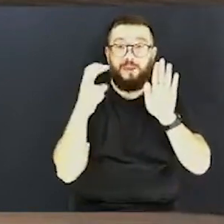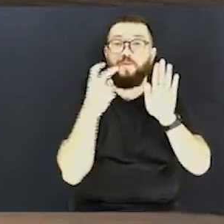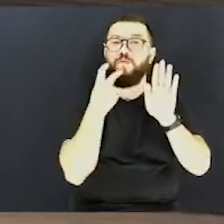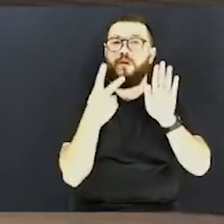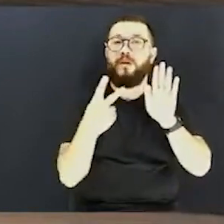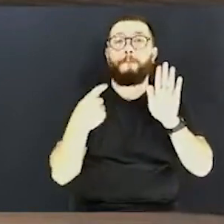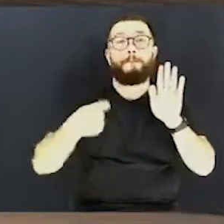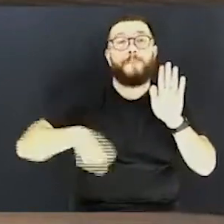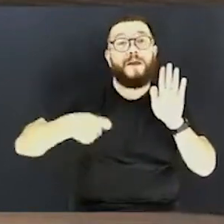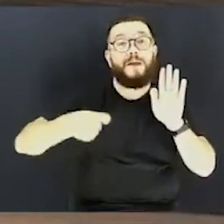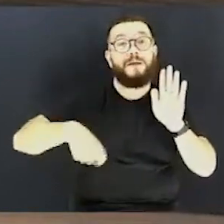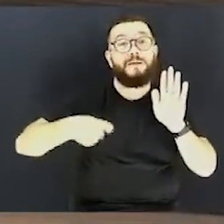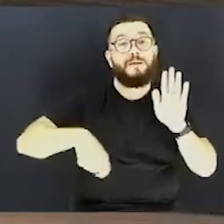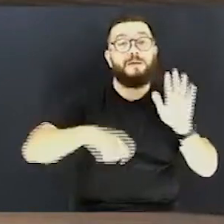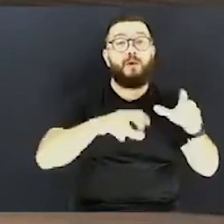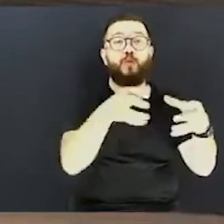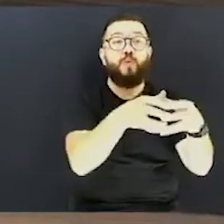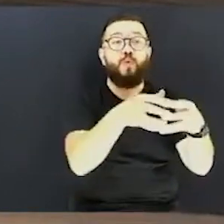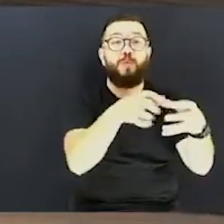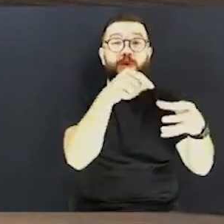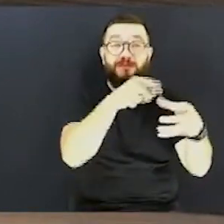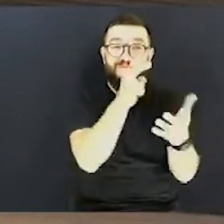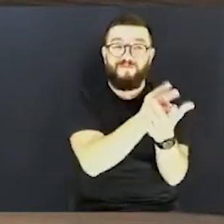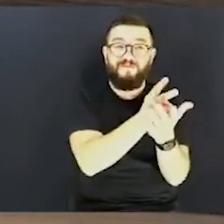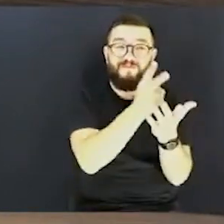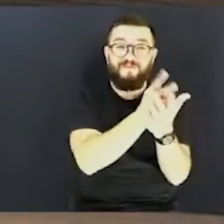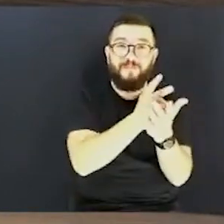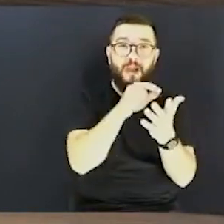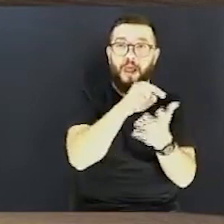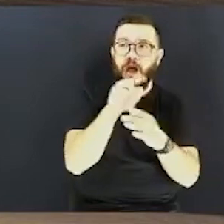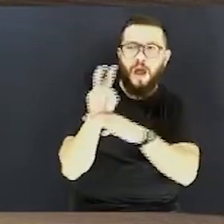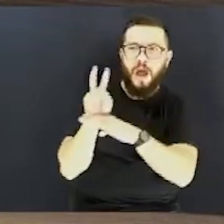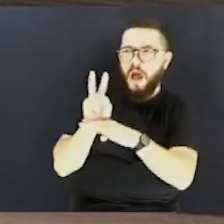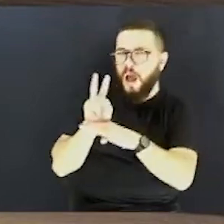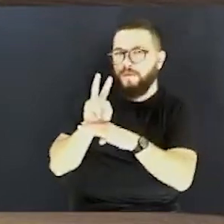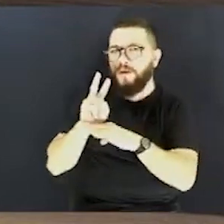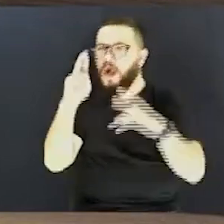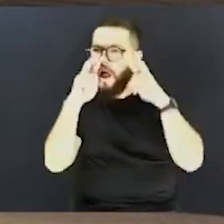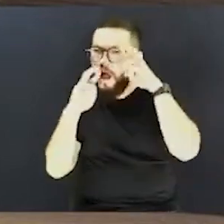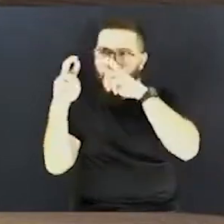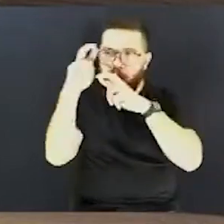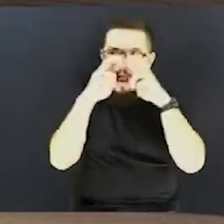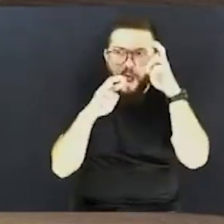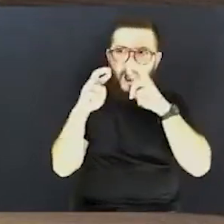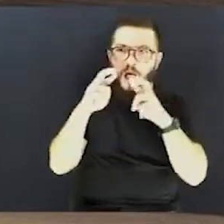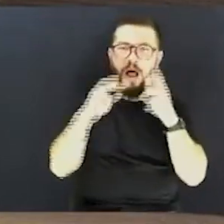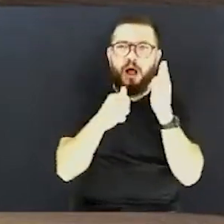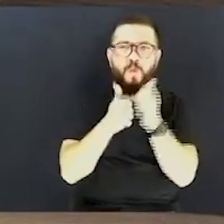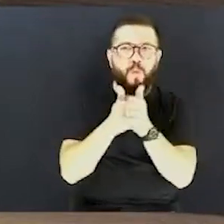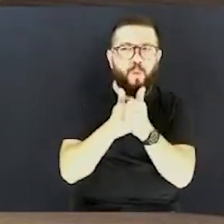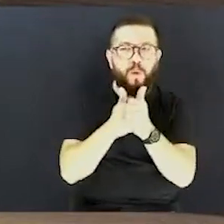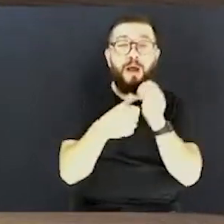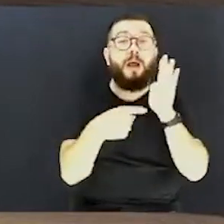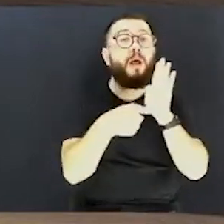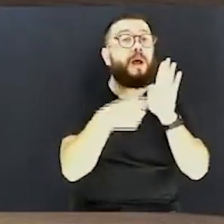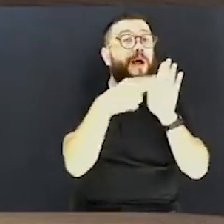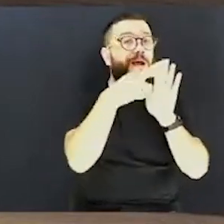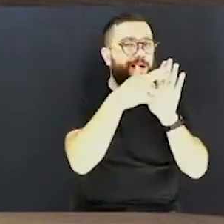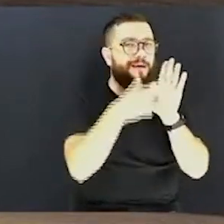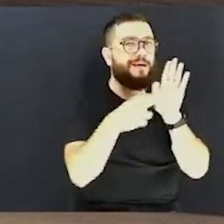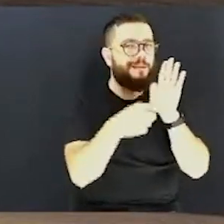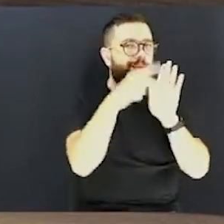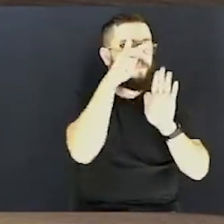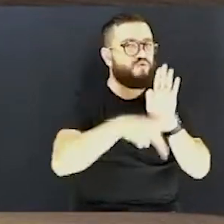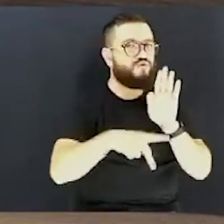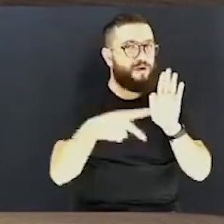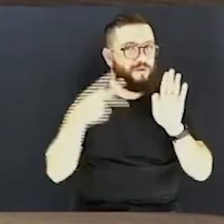para avaliação, negociação, acompanhamento e monitoramento das metas, ações e estratégias previstas no plano municipal da